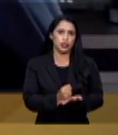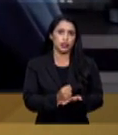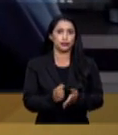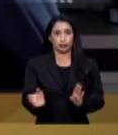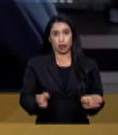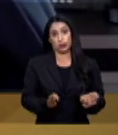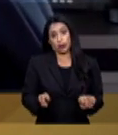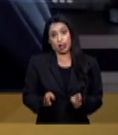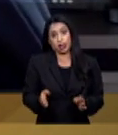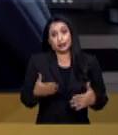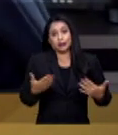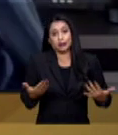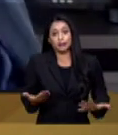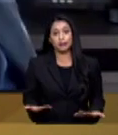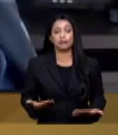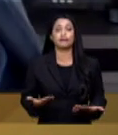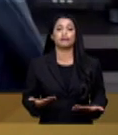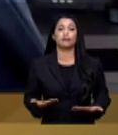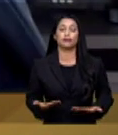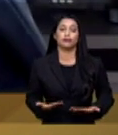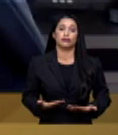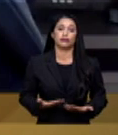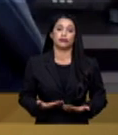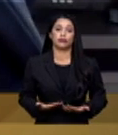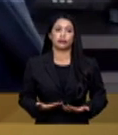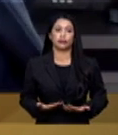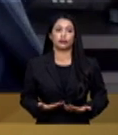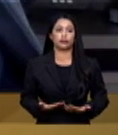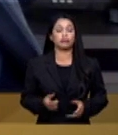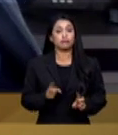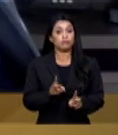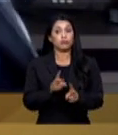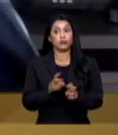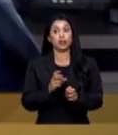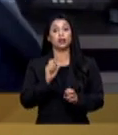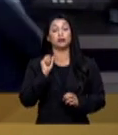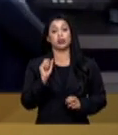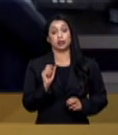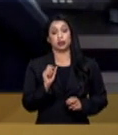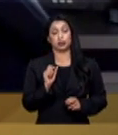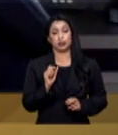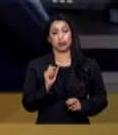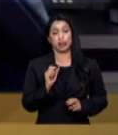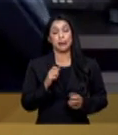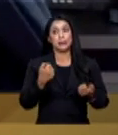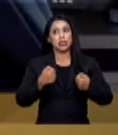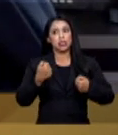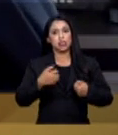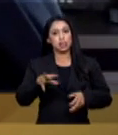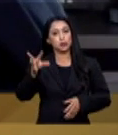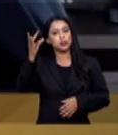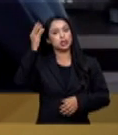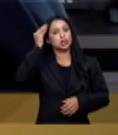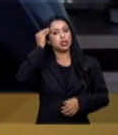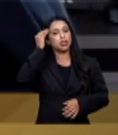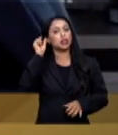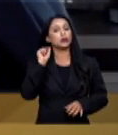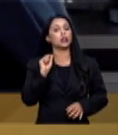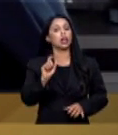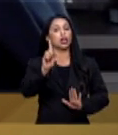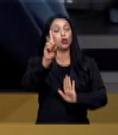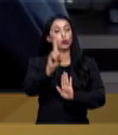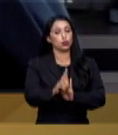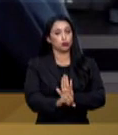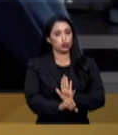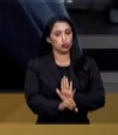E aí, eu acho que nós temos que interpretar o direito à